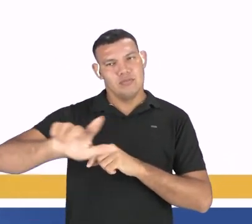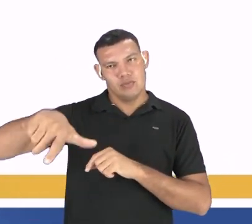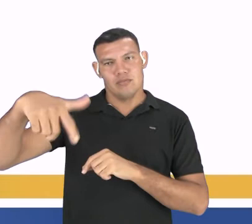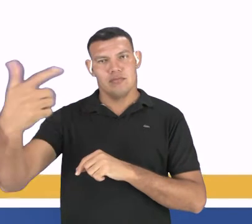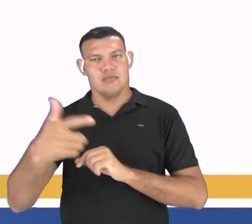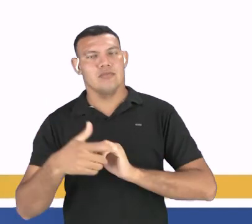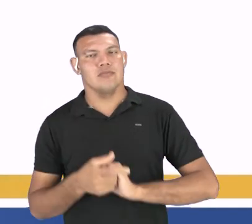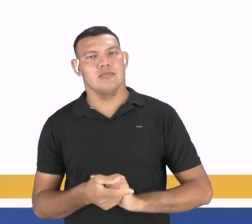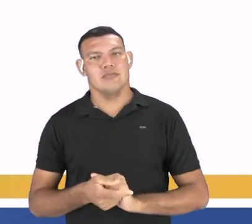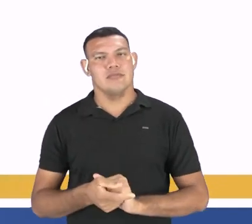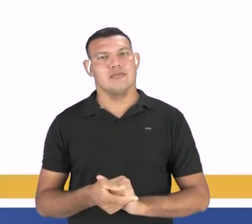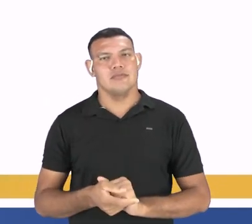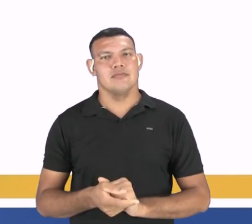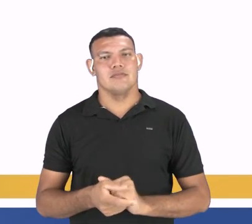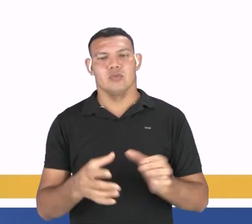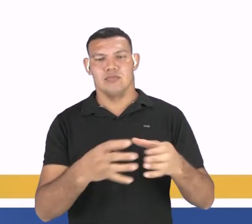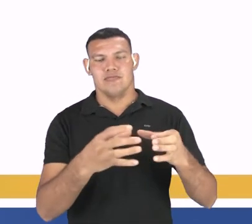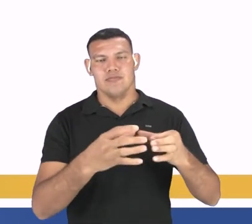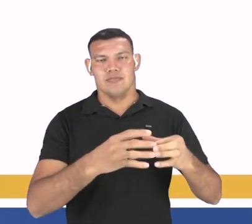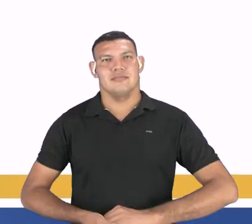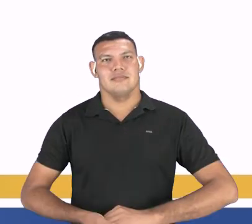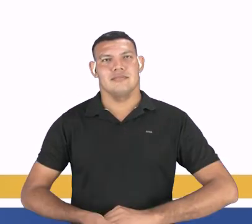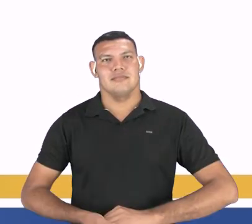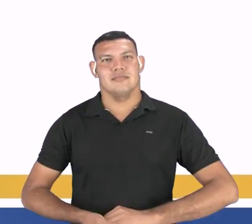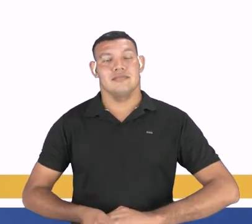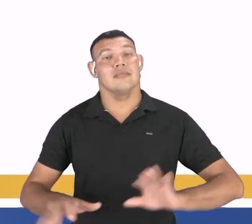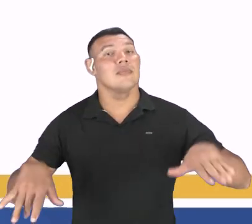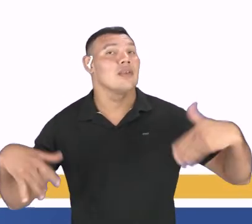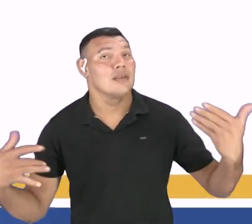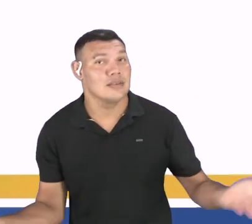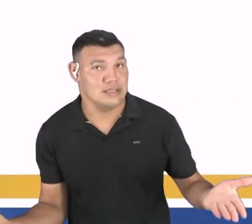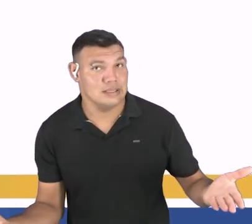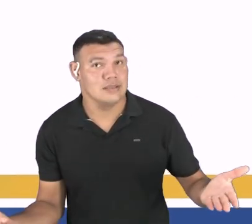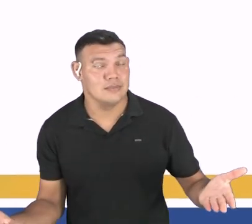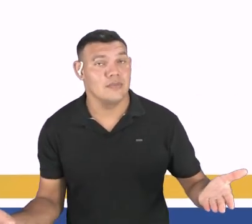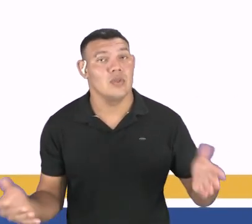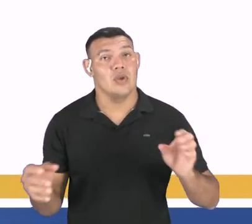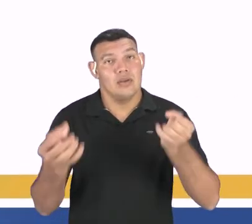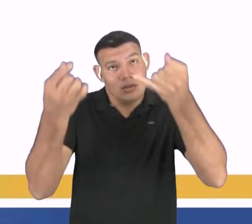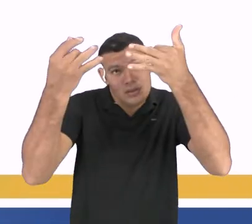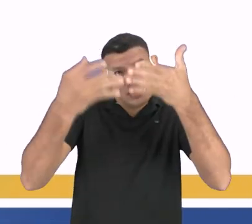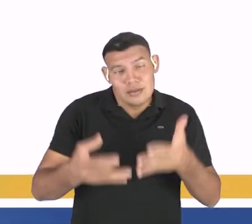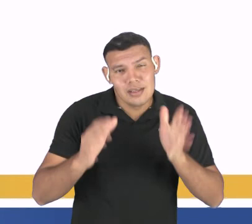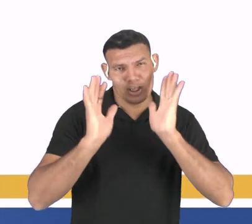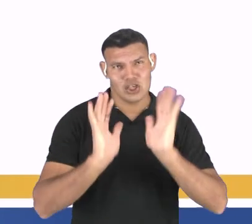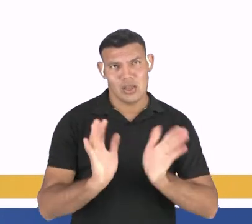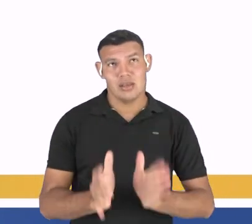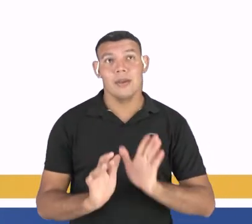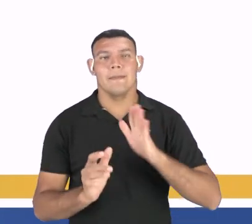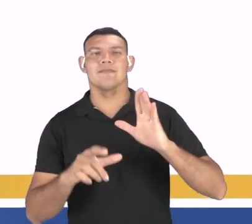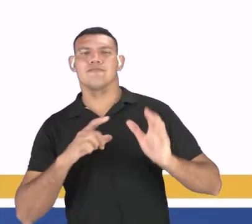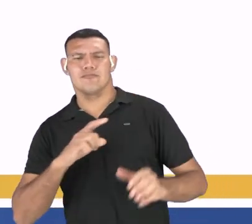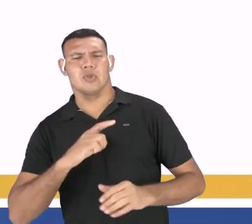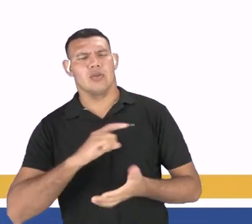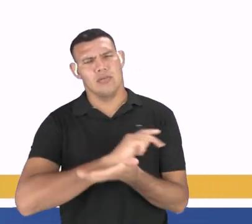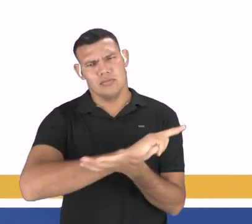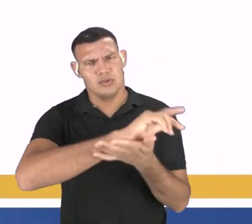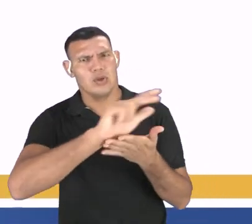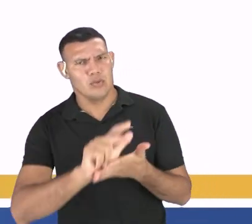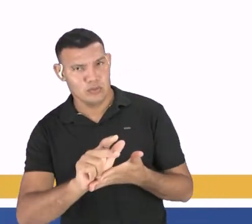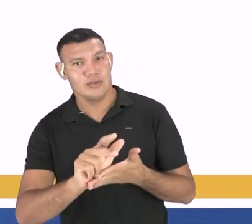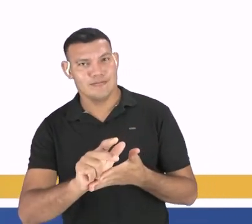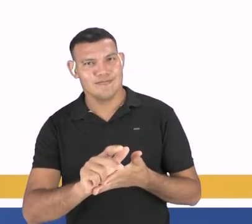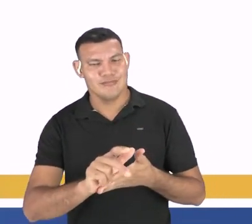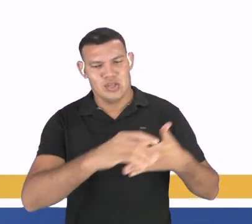e outras organismos vivos ó tá Então pessoal como eu tava com para vocês Temos vários setores